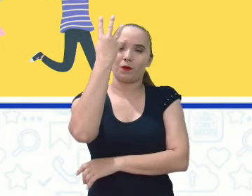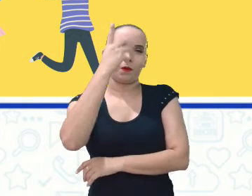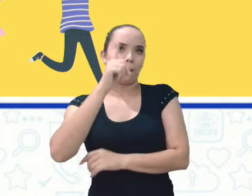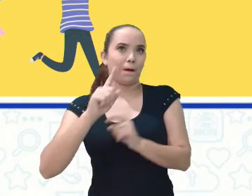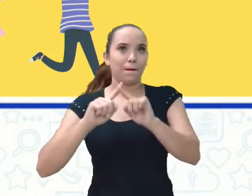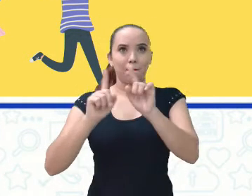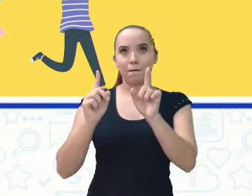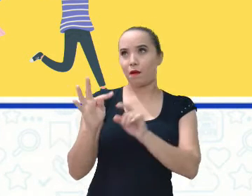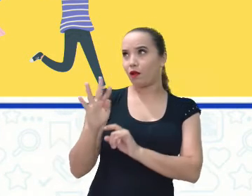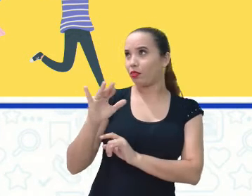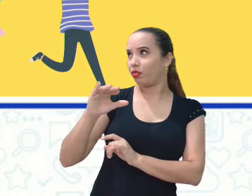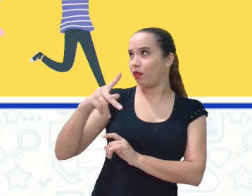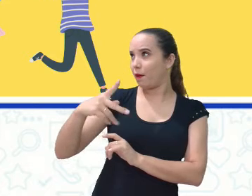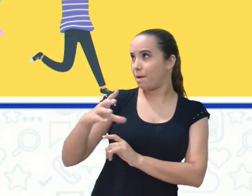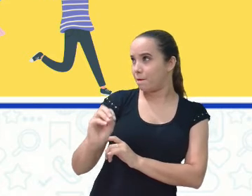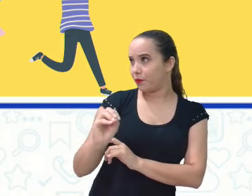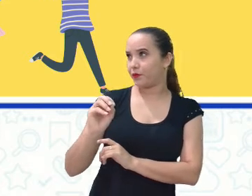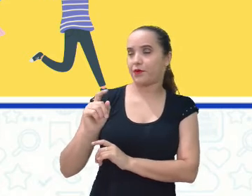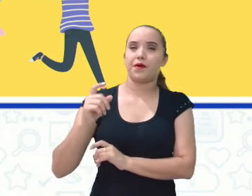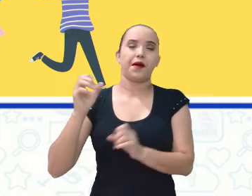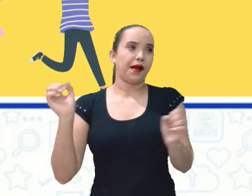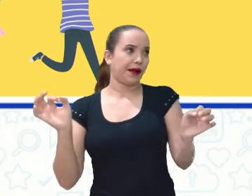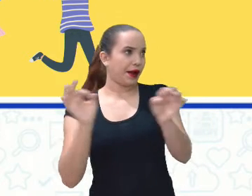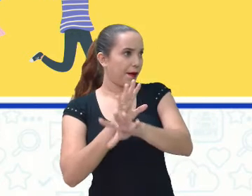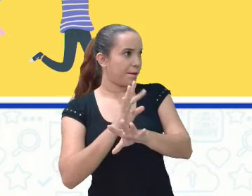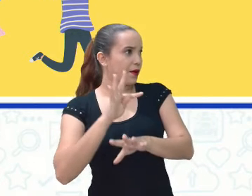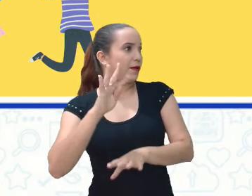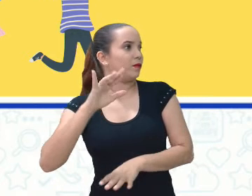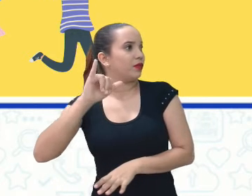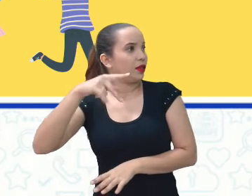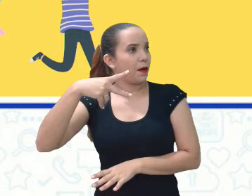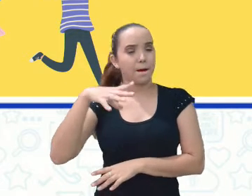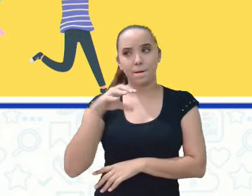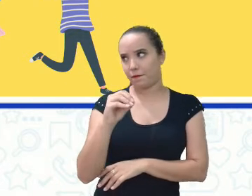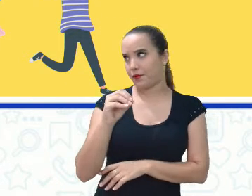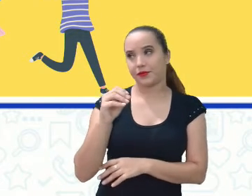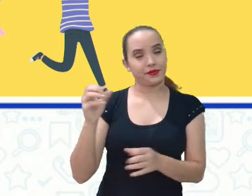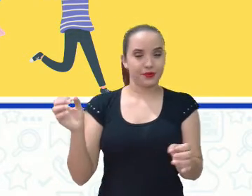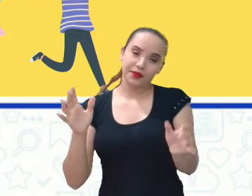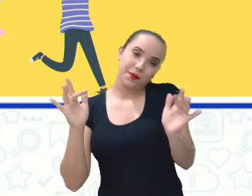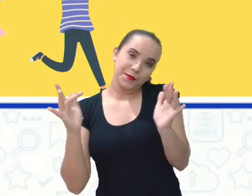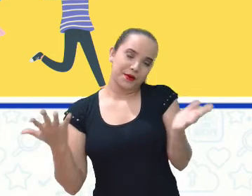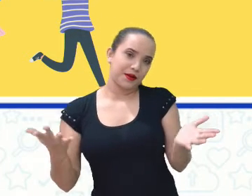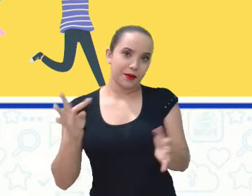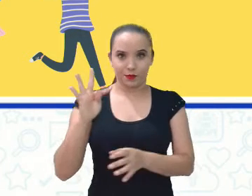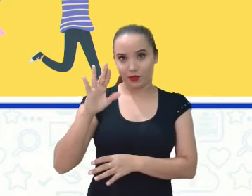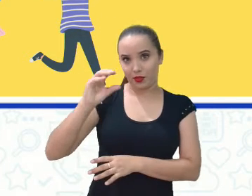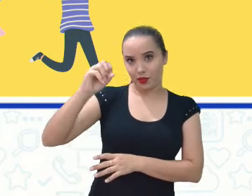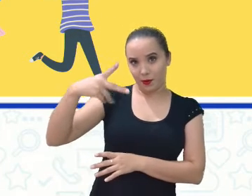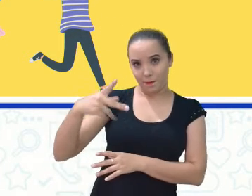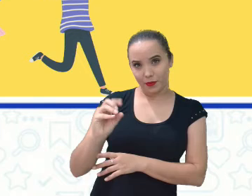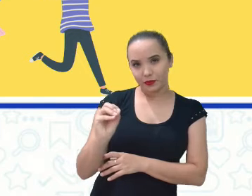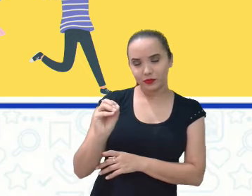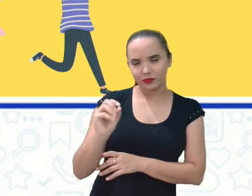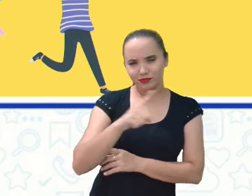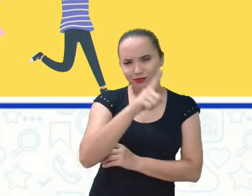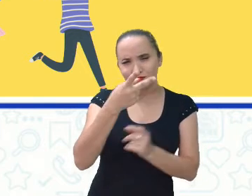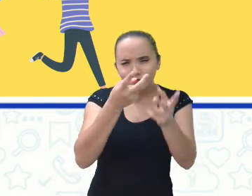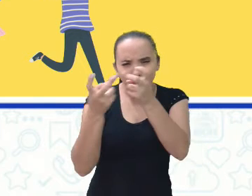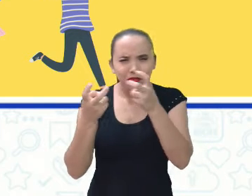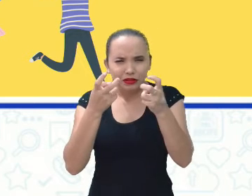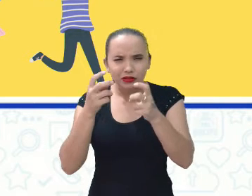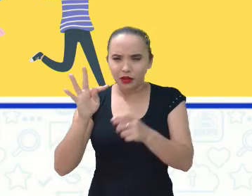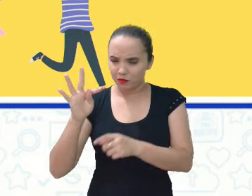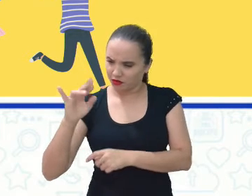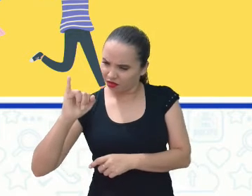acabamos, tipo que namoramos. Vocês percebem o uso dessa palavra tipo o tempo todo? Não é? Parece que ele